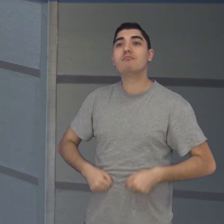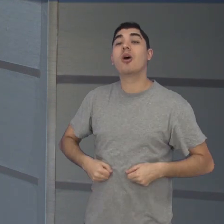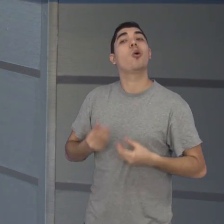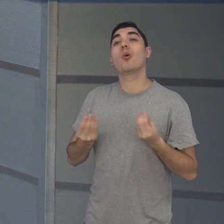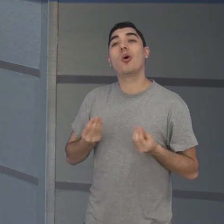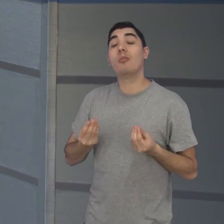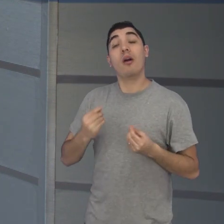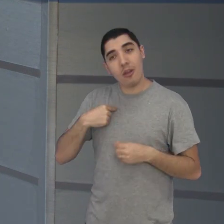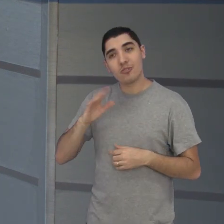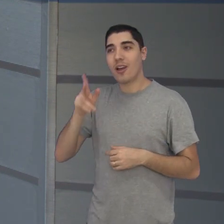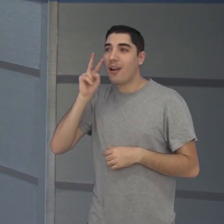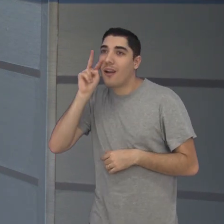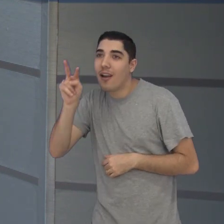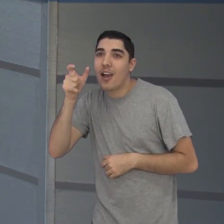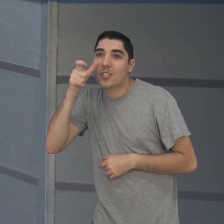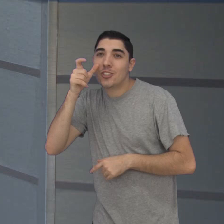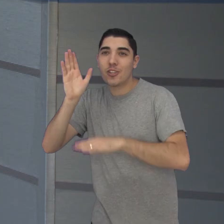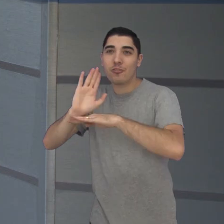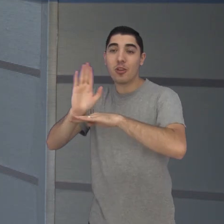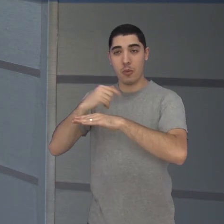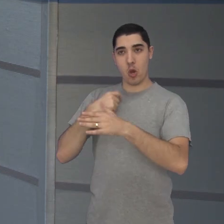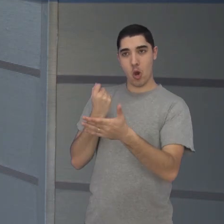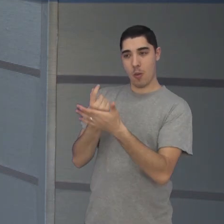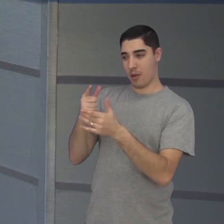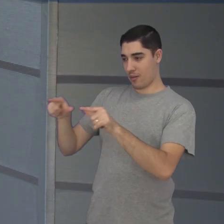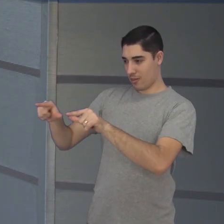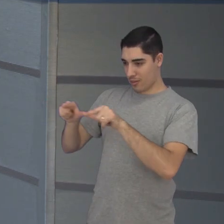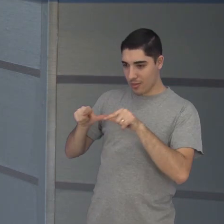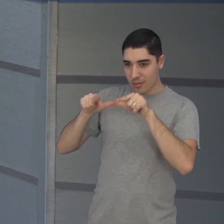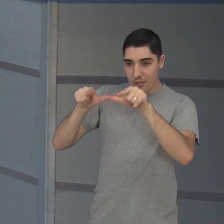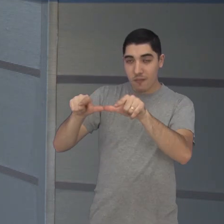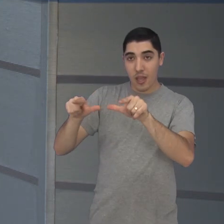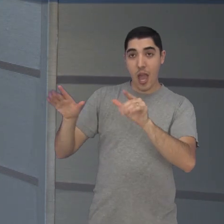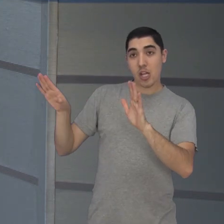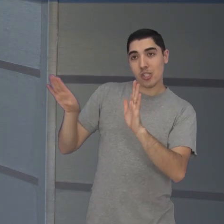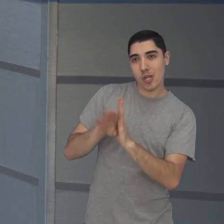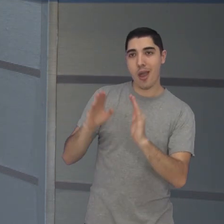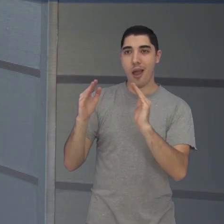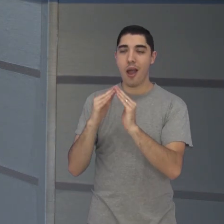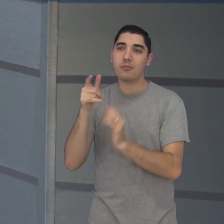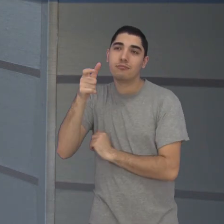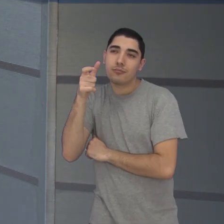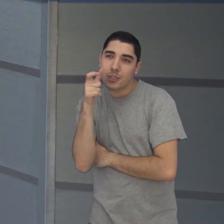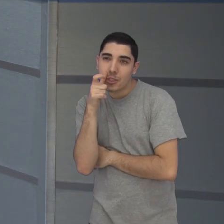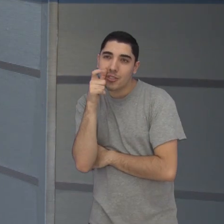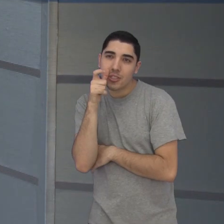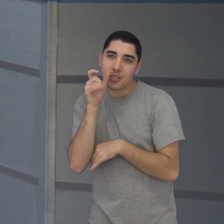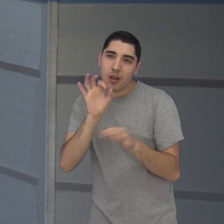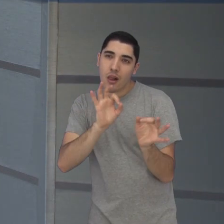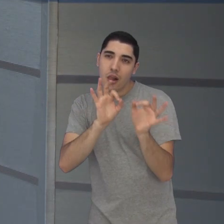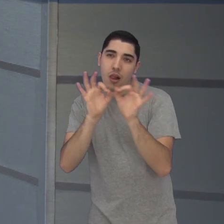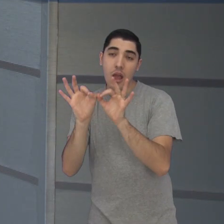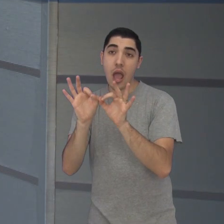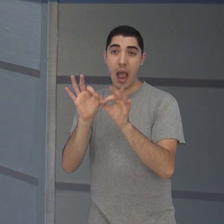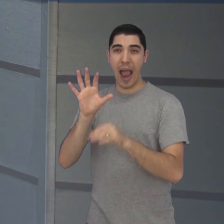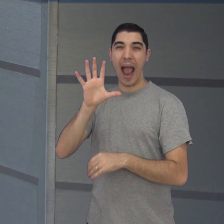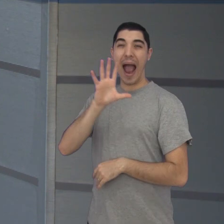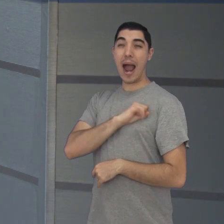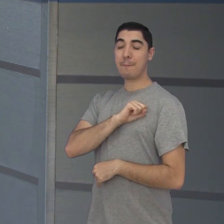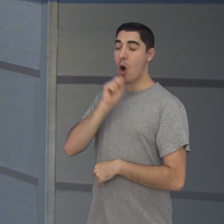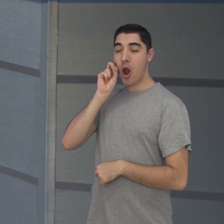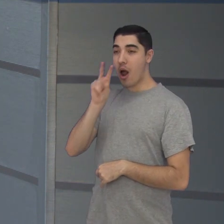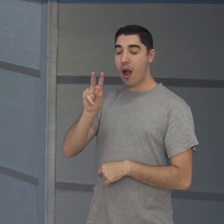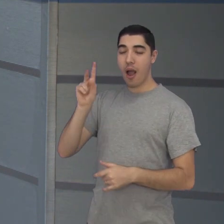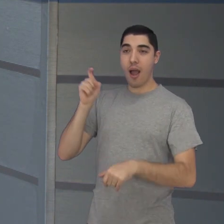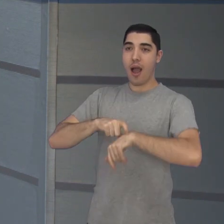Como? Assistindo um filme dele. Comprei um DVD, cheguei em casa, fui assistir e fiquei, tipo, não foi amor à